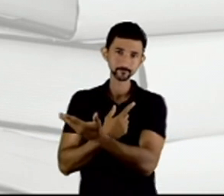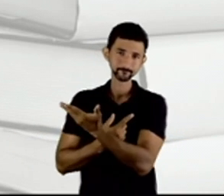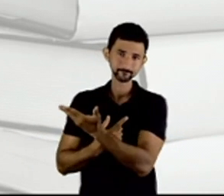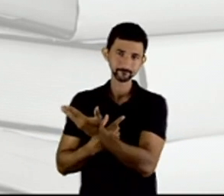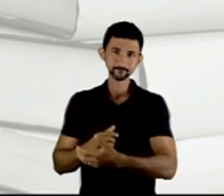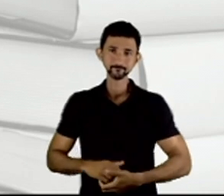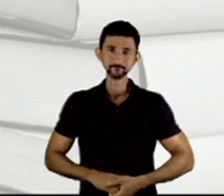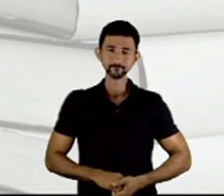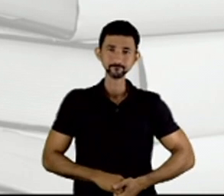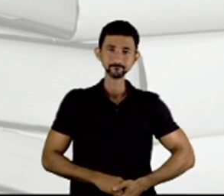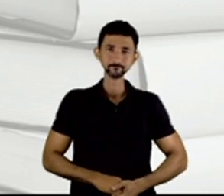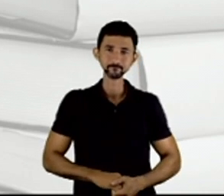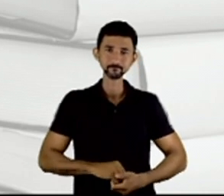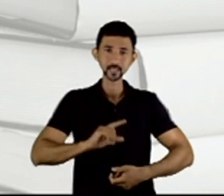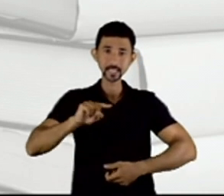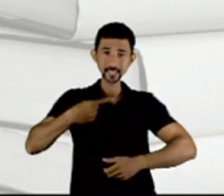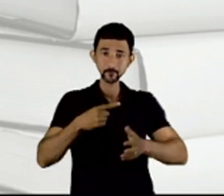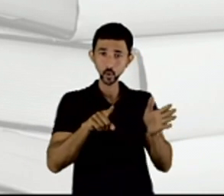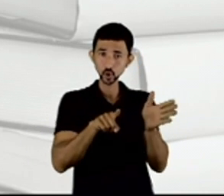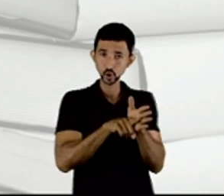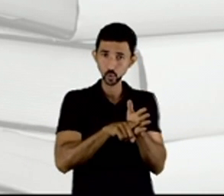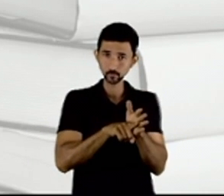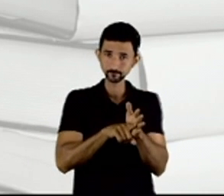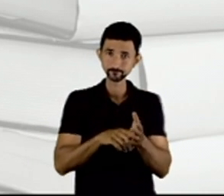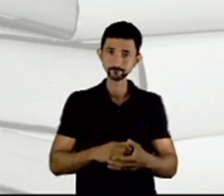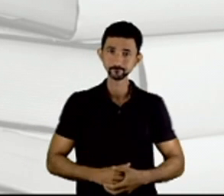Em seguida, vamos subtrair 1 de 2.